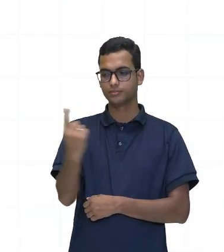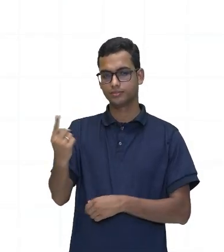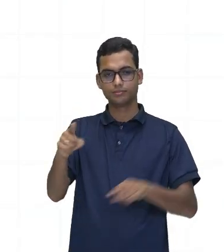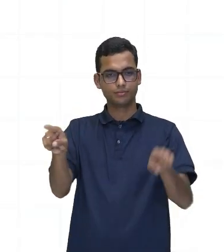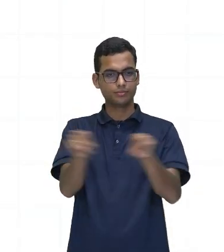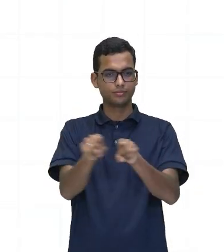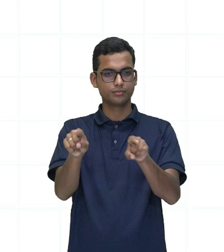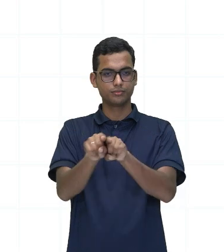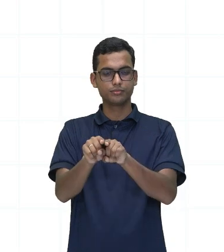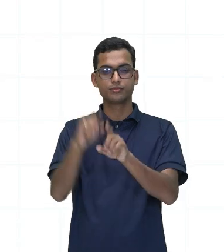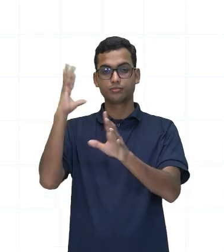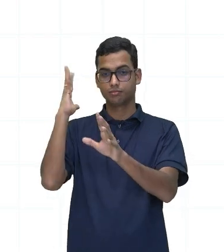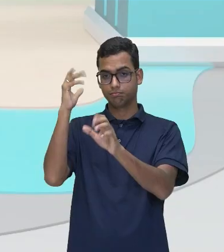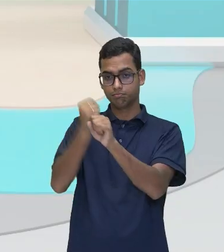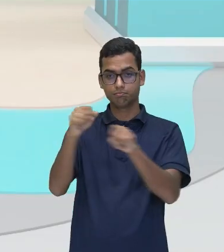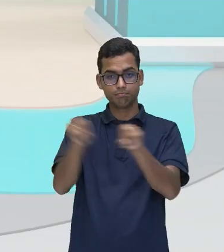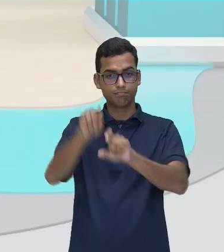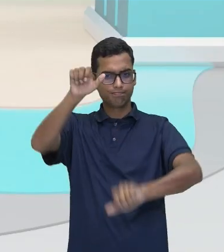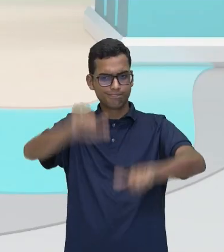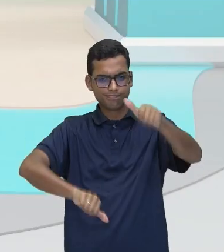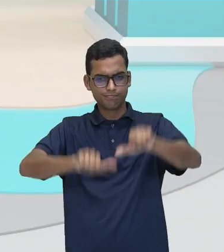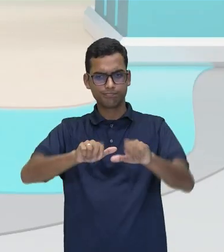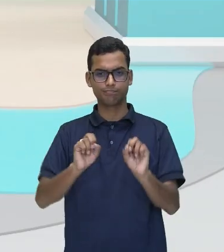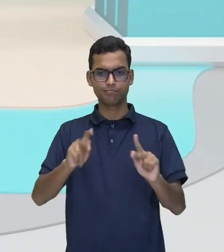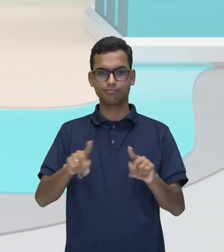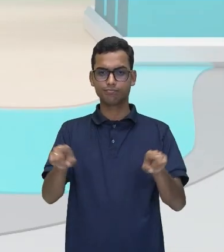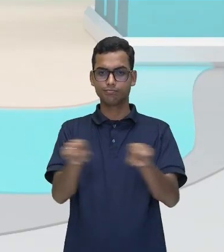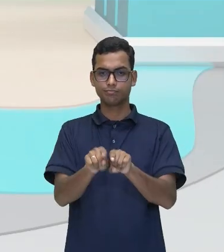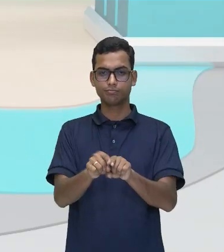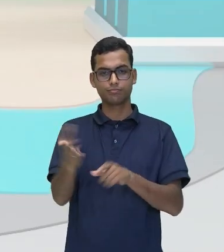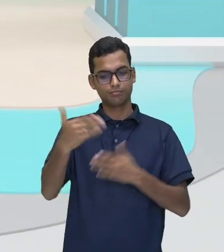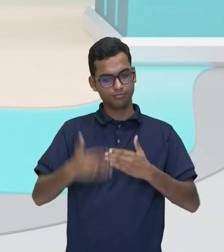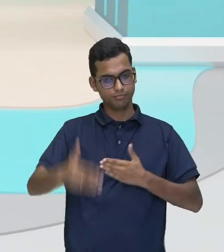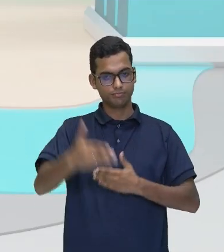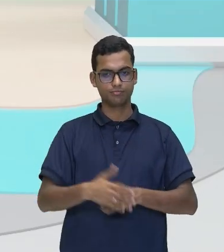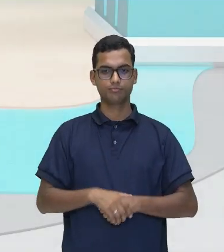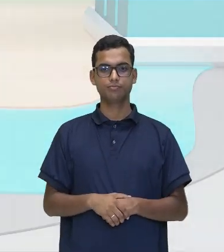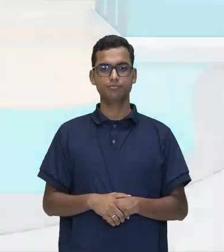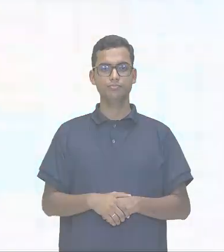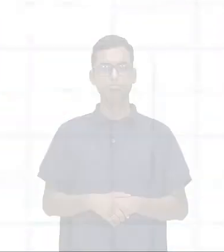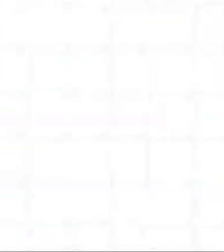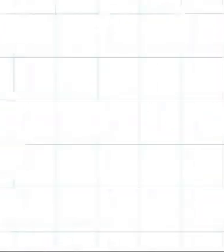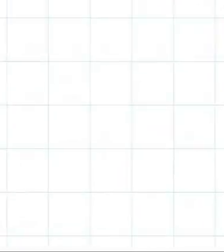e avaliação. Então, pessoal, vamos lá? Let's go!